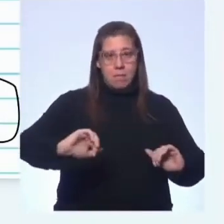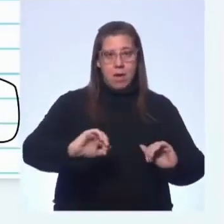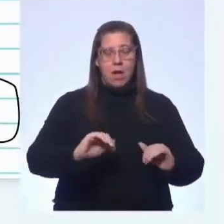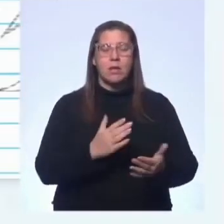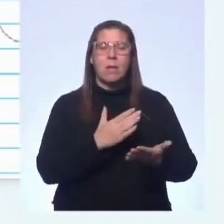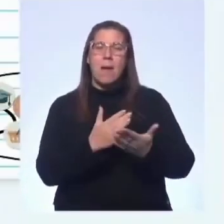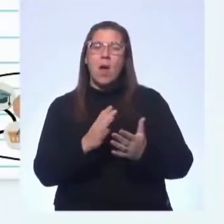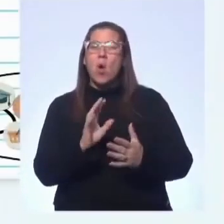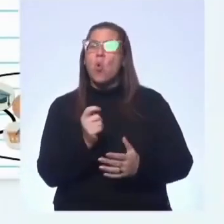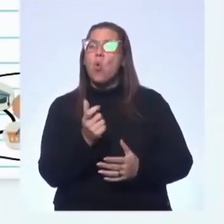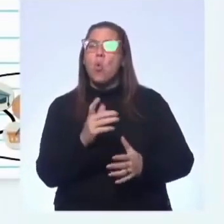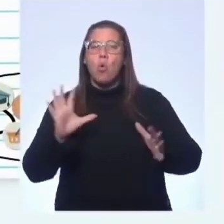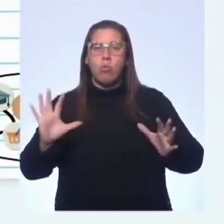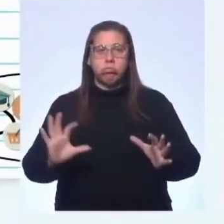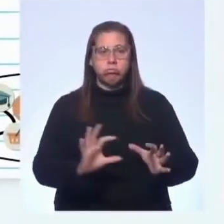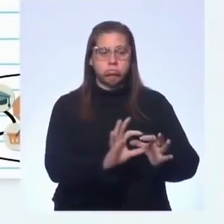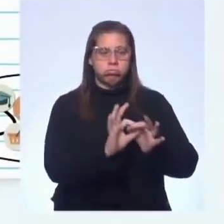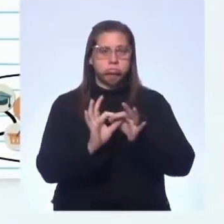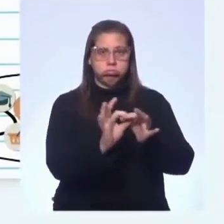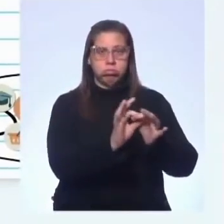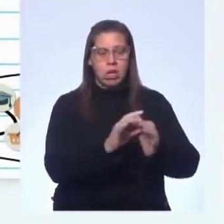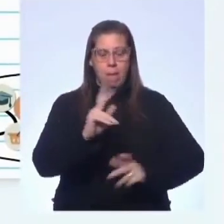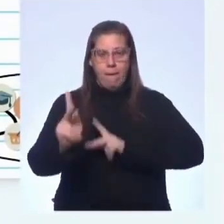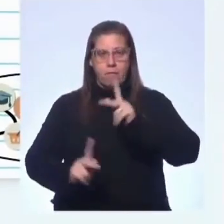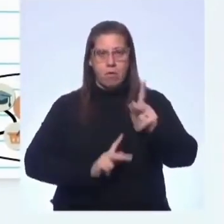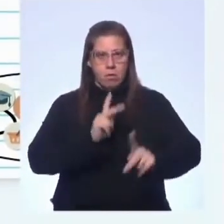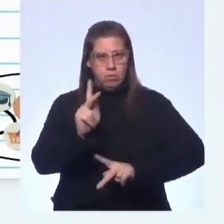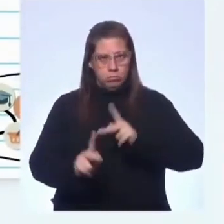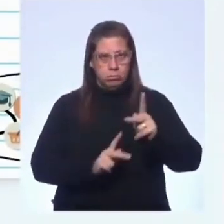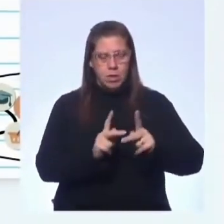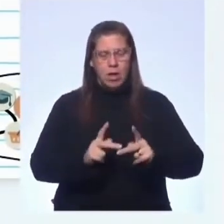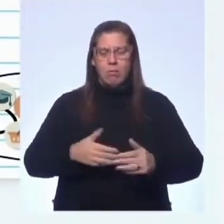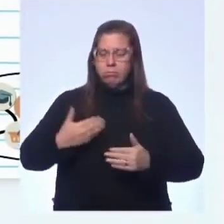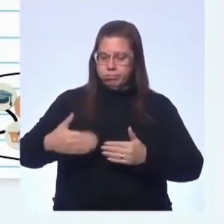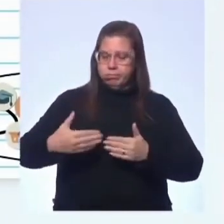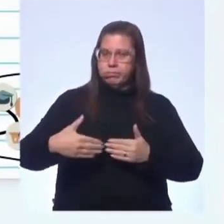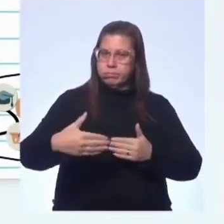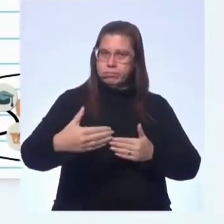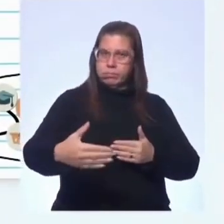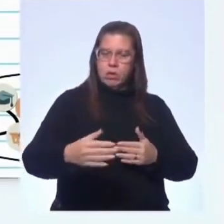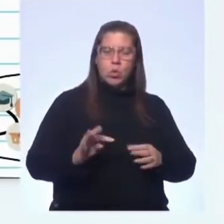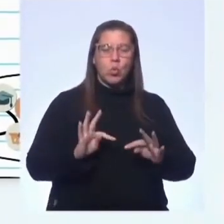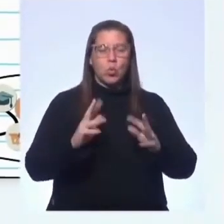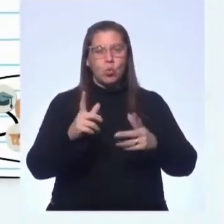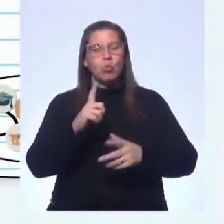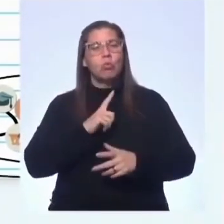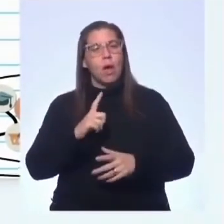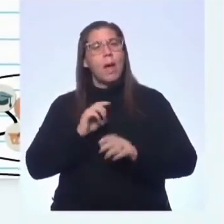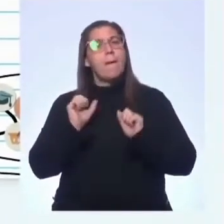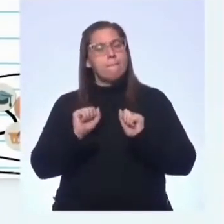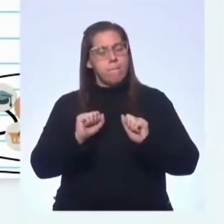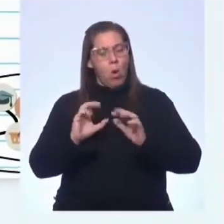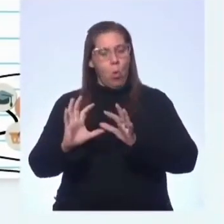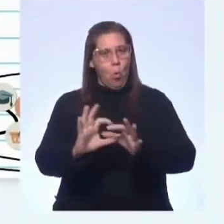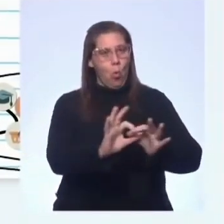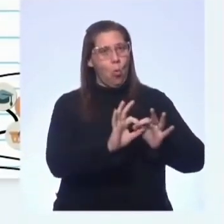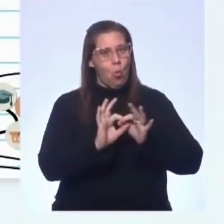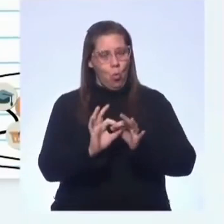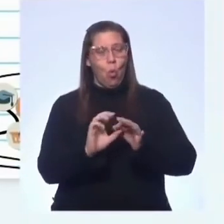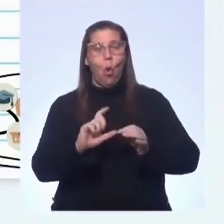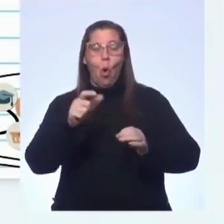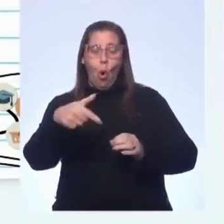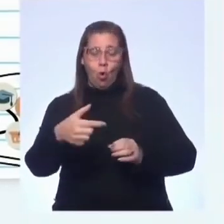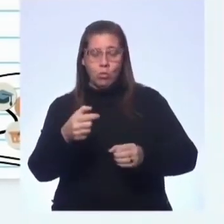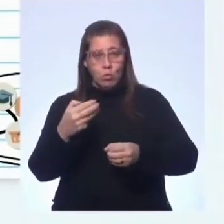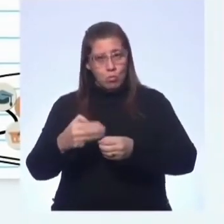se transformou em um arranjo populacional. O processo é contínuo e a esses arranjos podem juntar-se outros